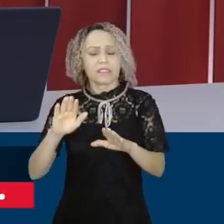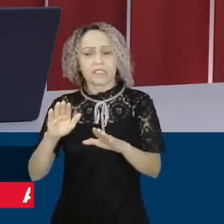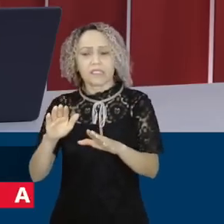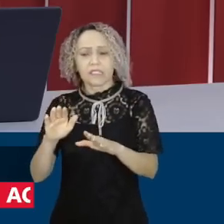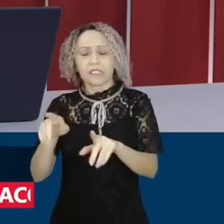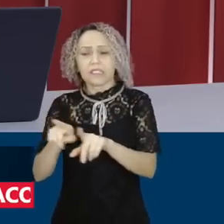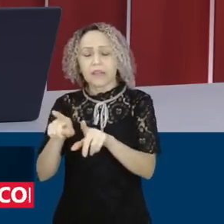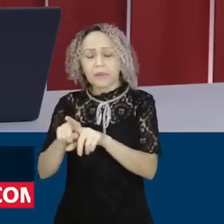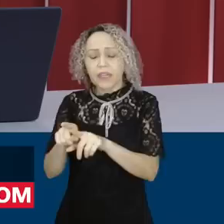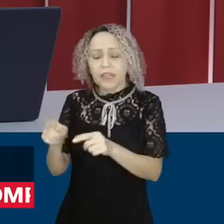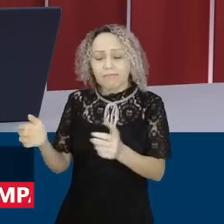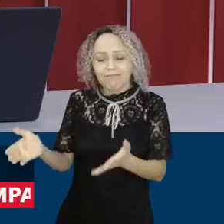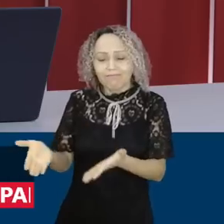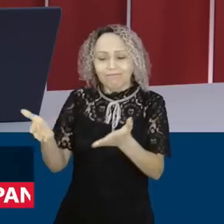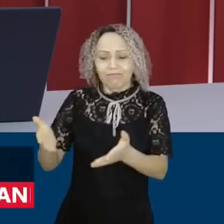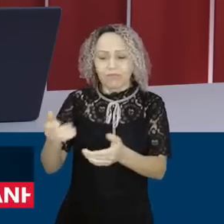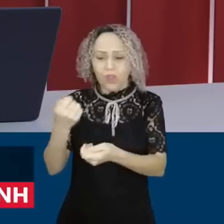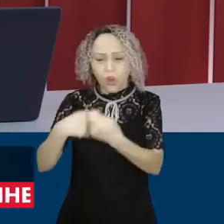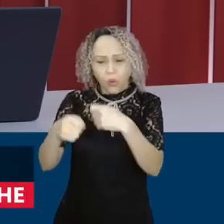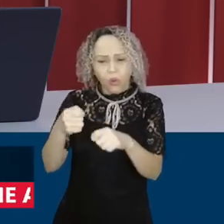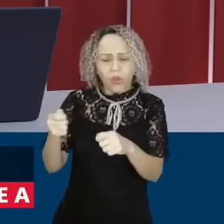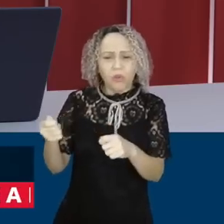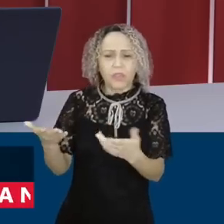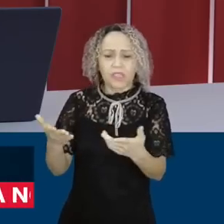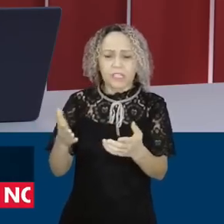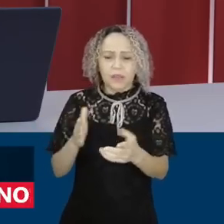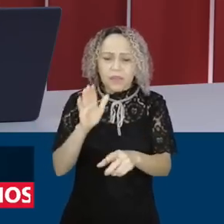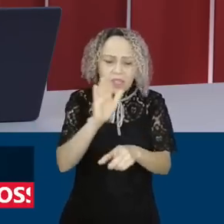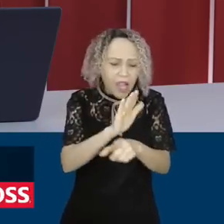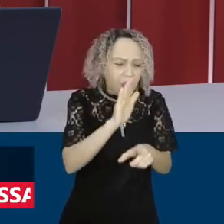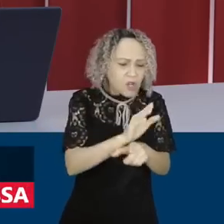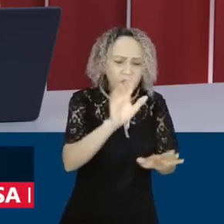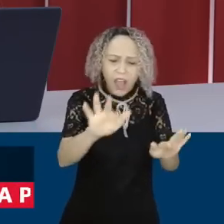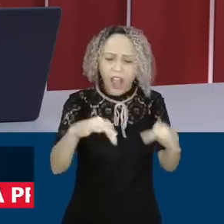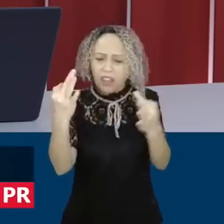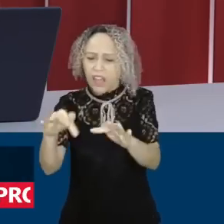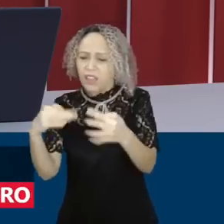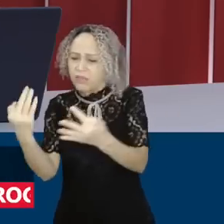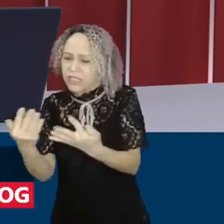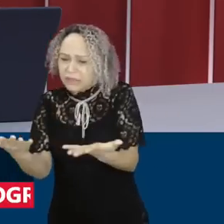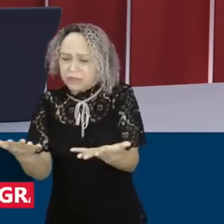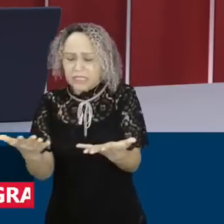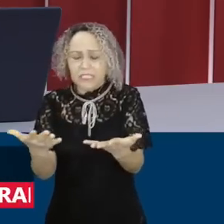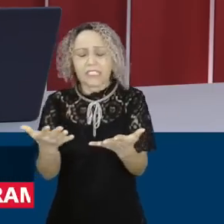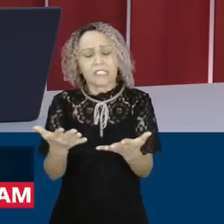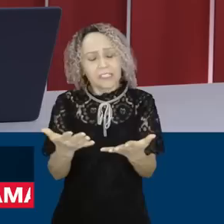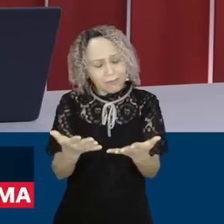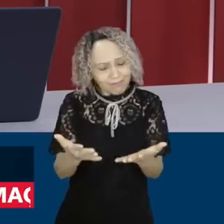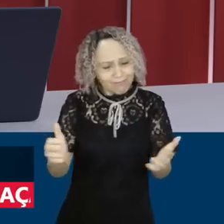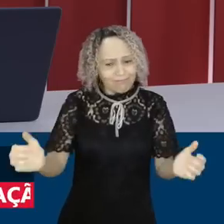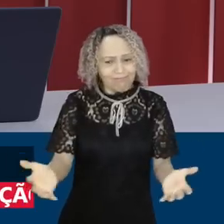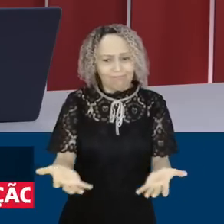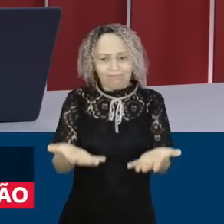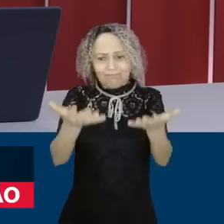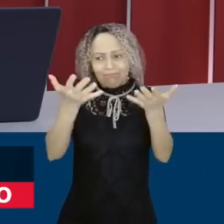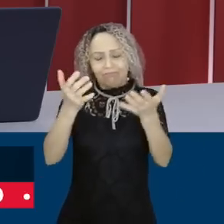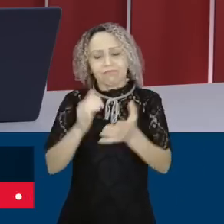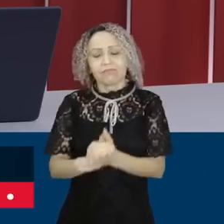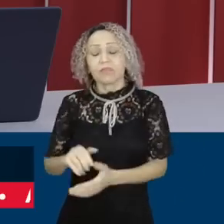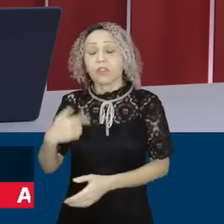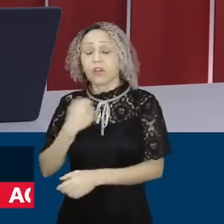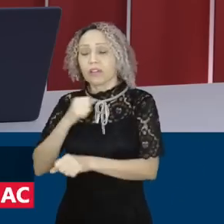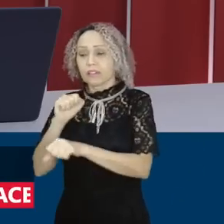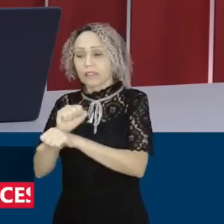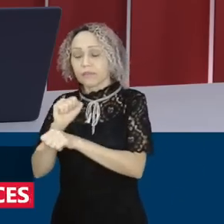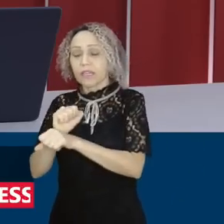socorro a essas famílias, né? E a gente aguarda aqui a tramitação e os encaminhamentos do texto lá na Câmara dos Deputados.